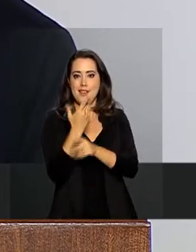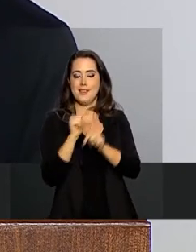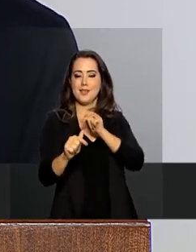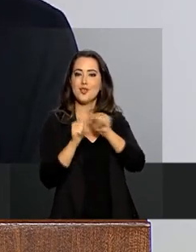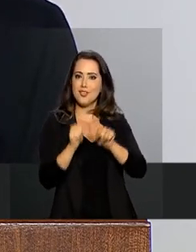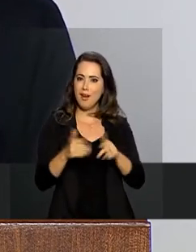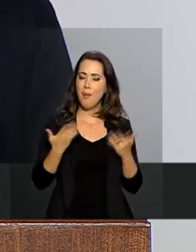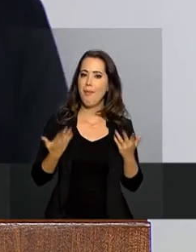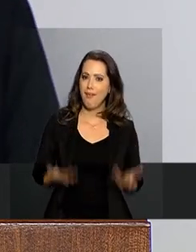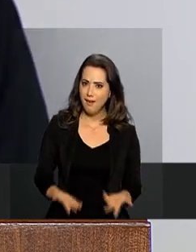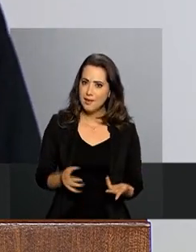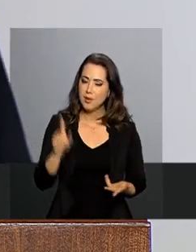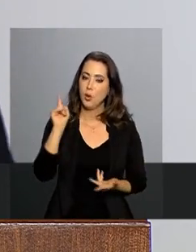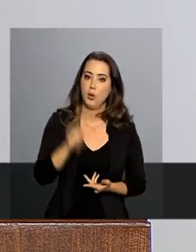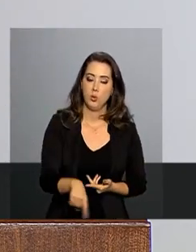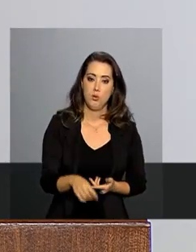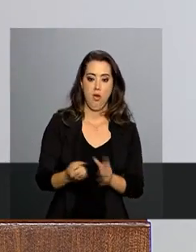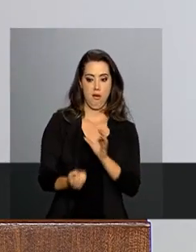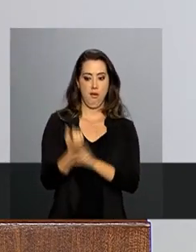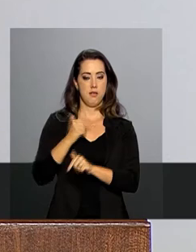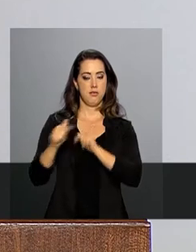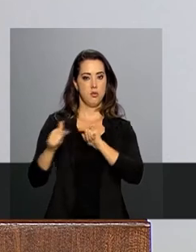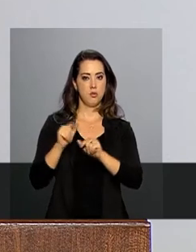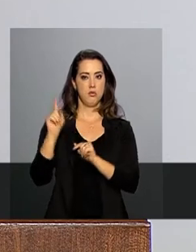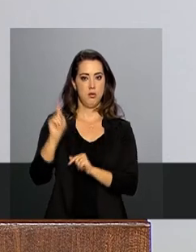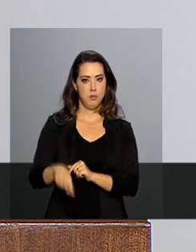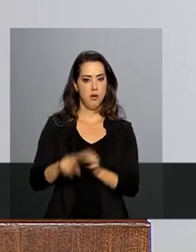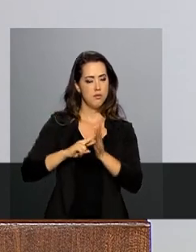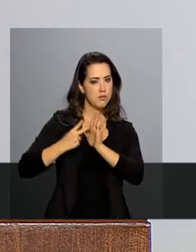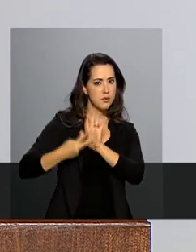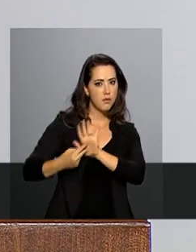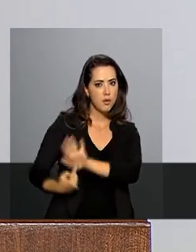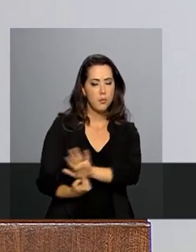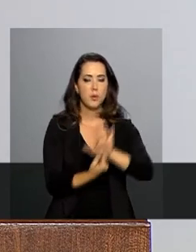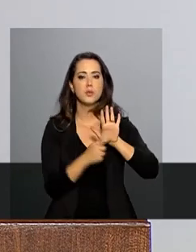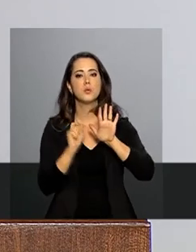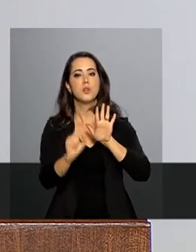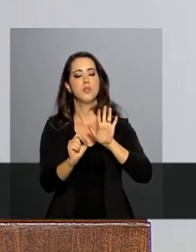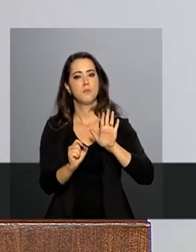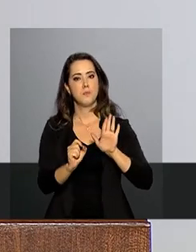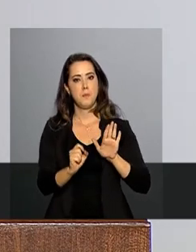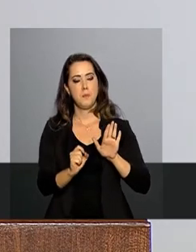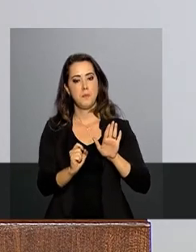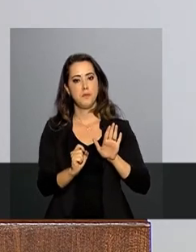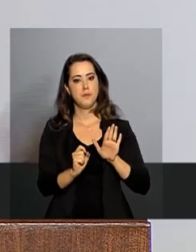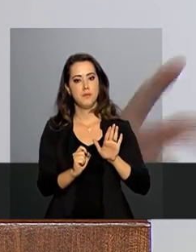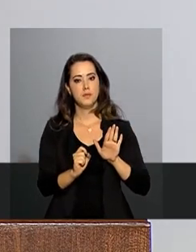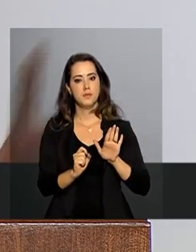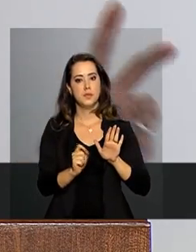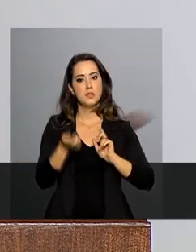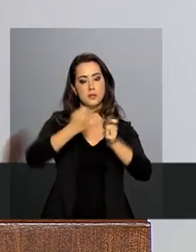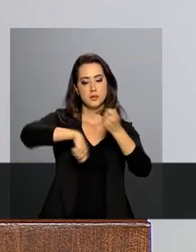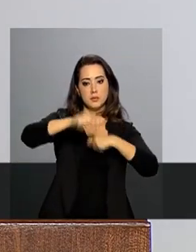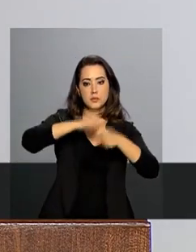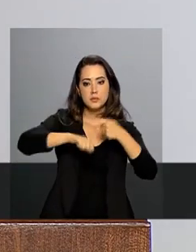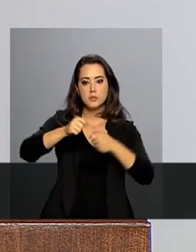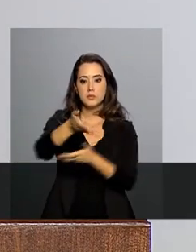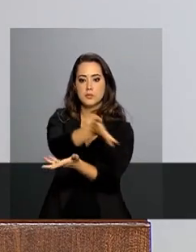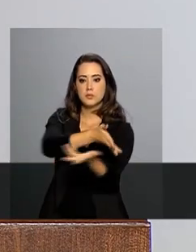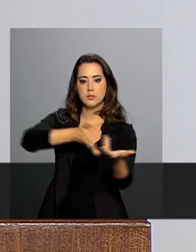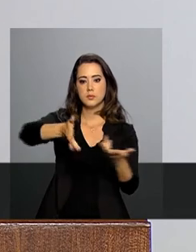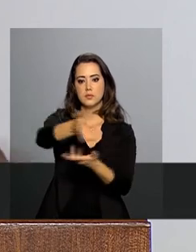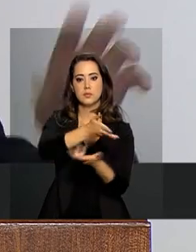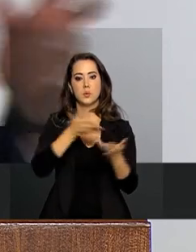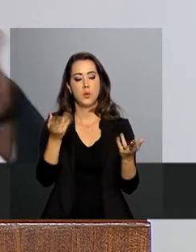o que são nos postos de trabalho e o que revela os postos de trabalho revelam que a economia girando